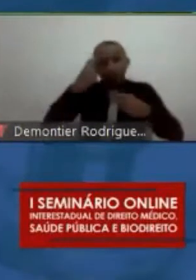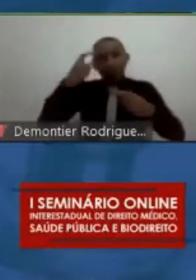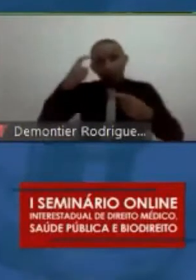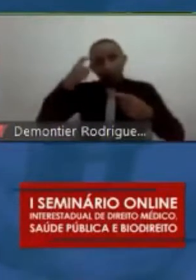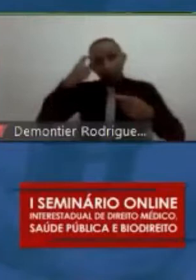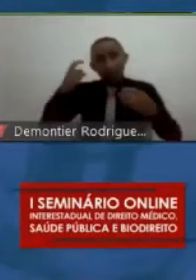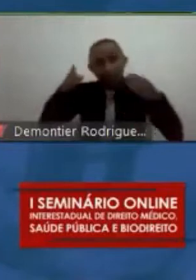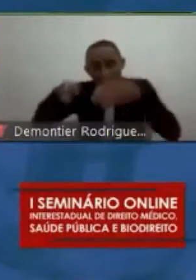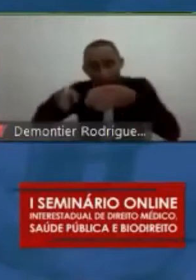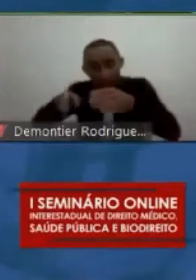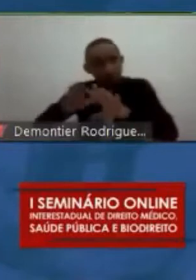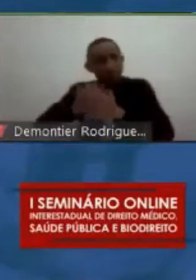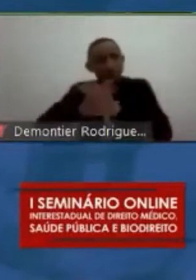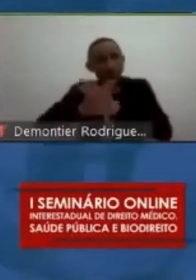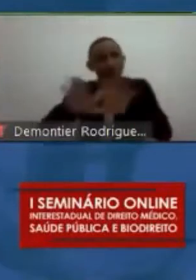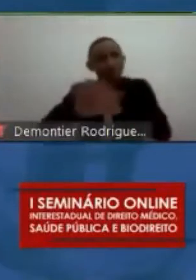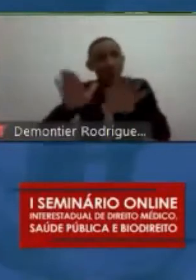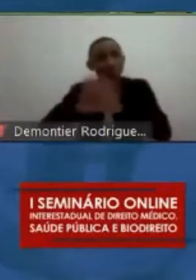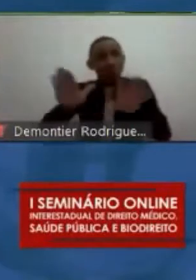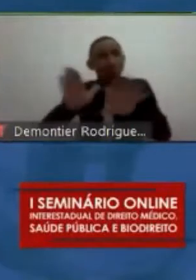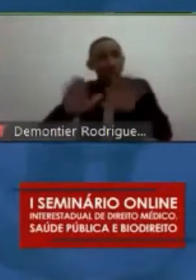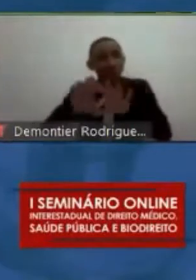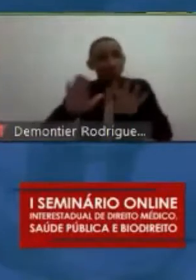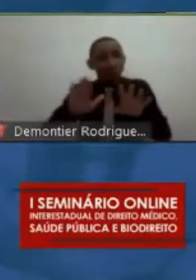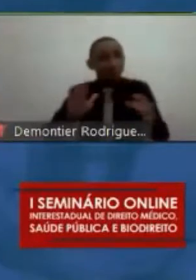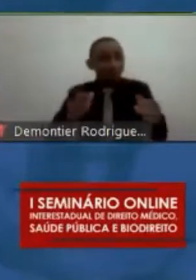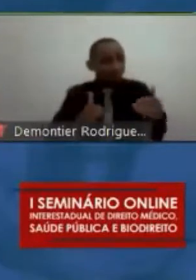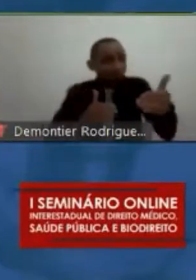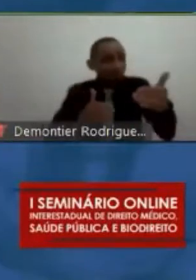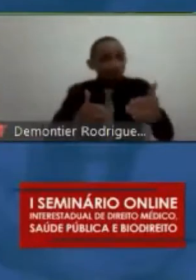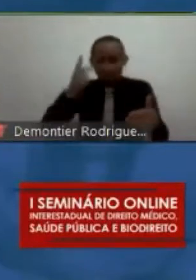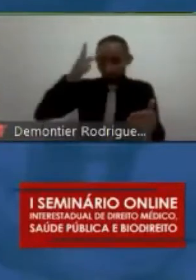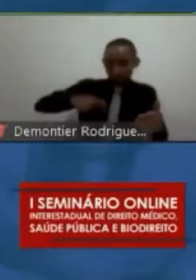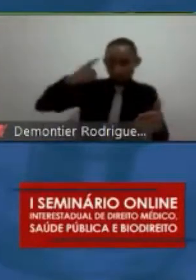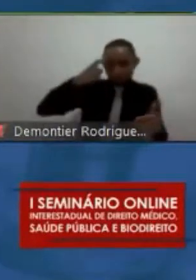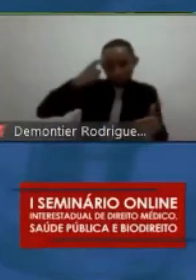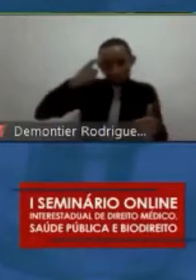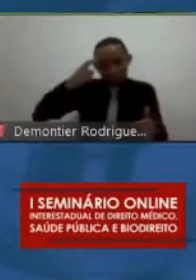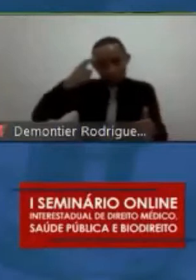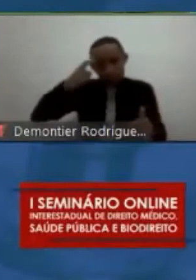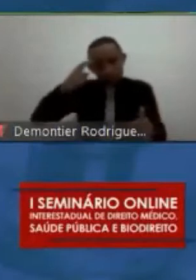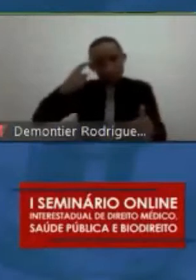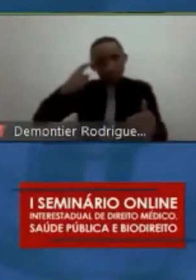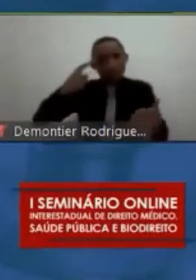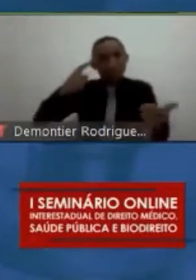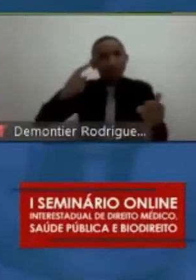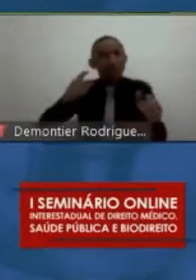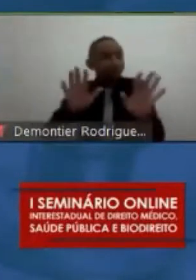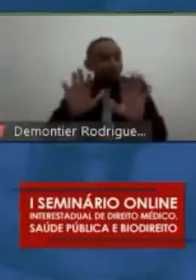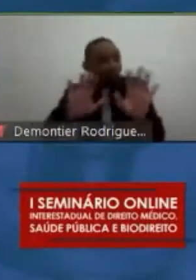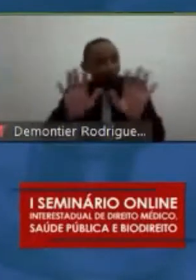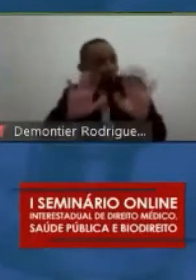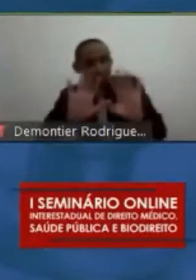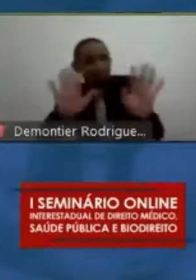de saúde pública, apenas no custo individual dos elementos que compõem aquela linha de montagem que